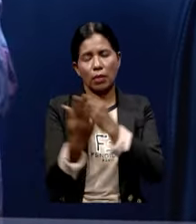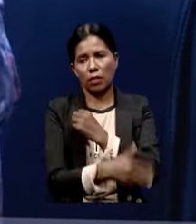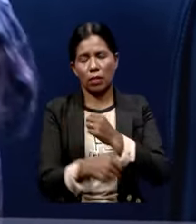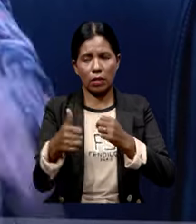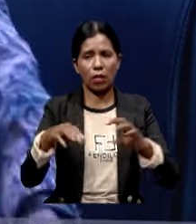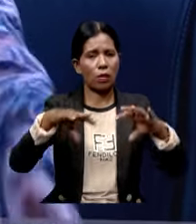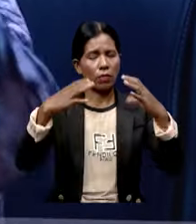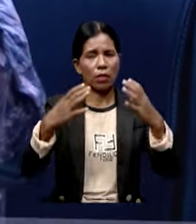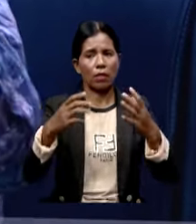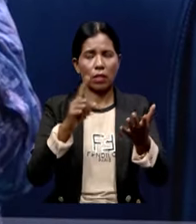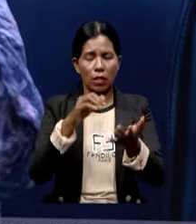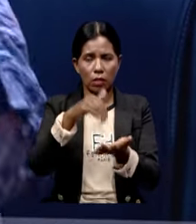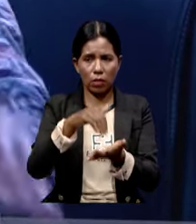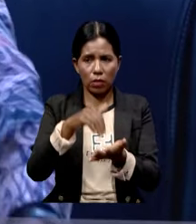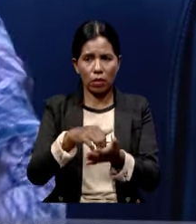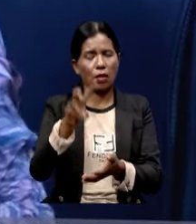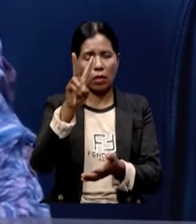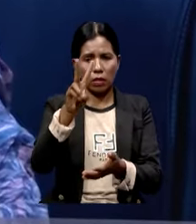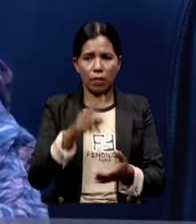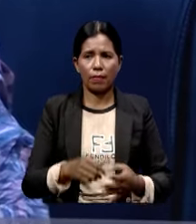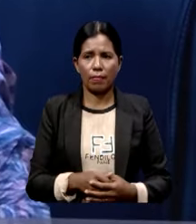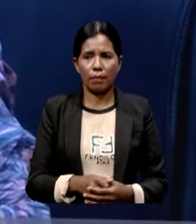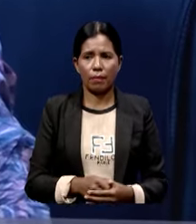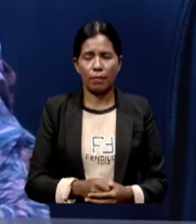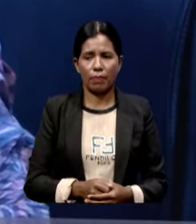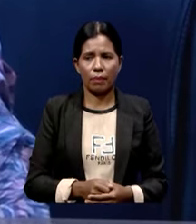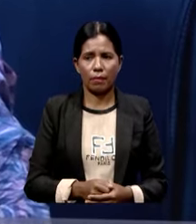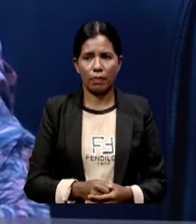balbo, estudos comparativos da rua.